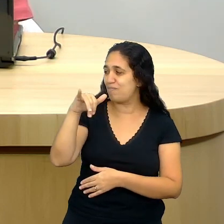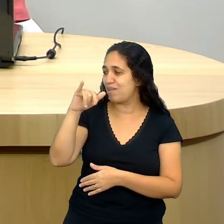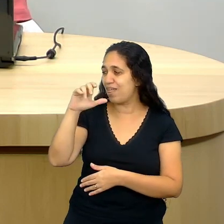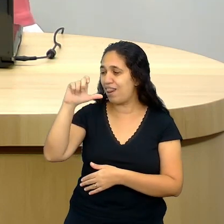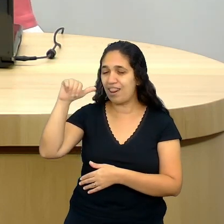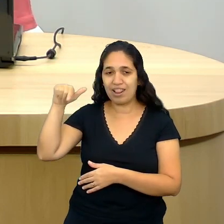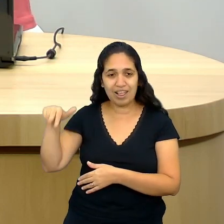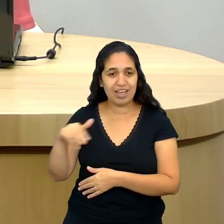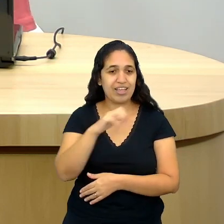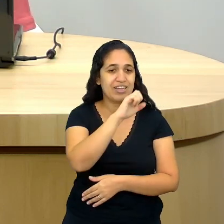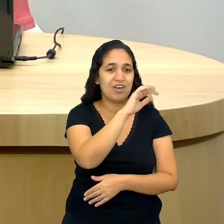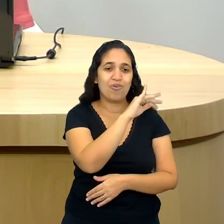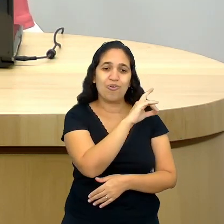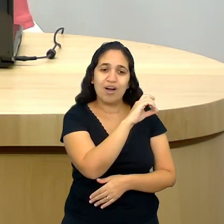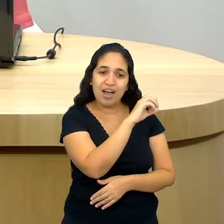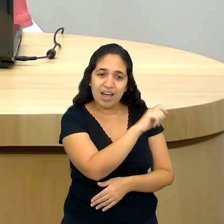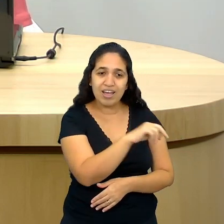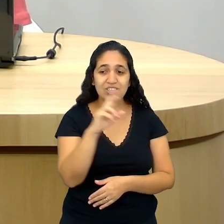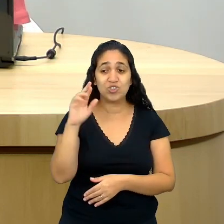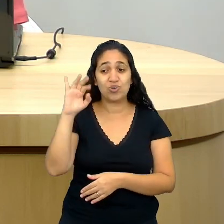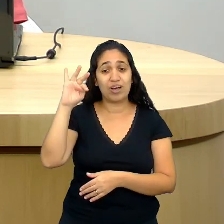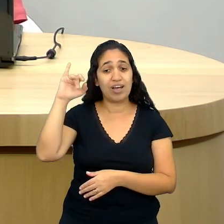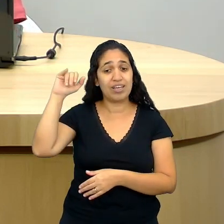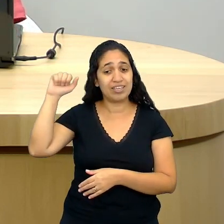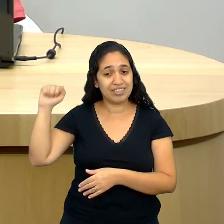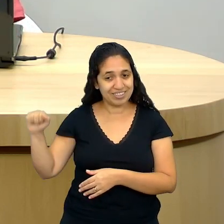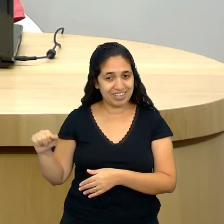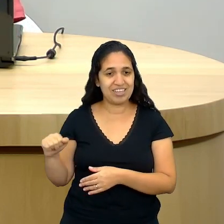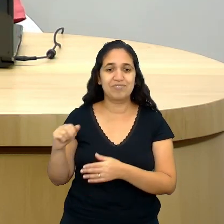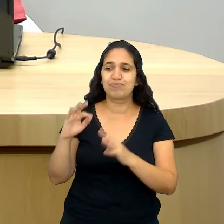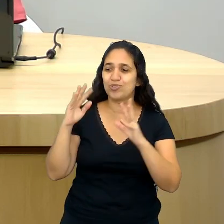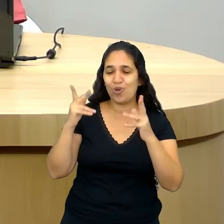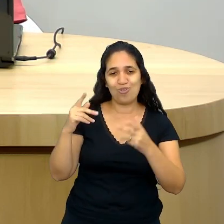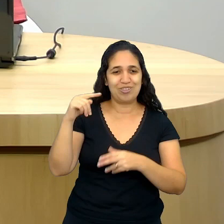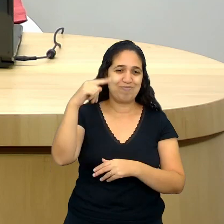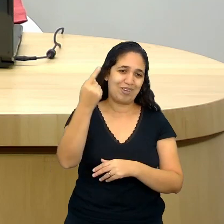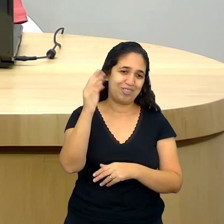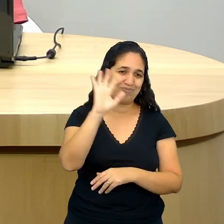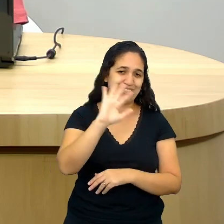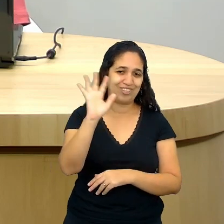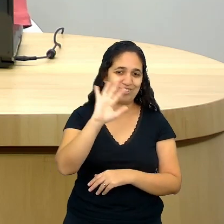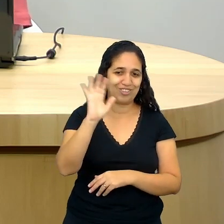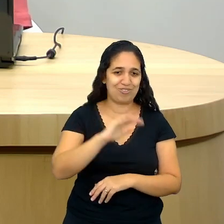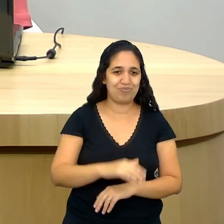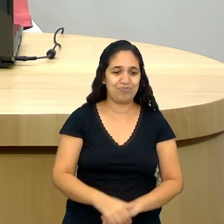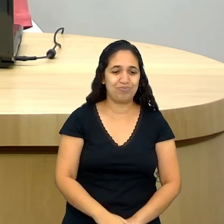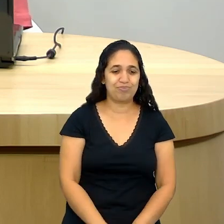Edson, a Rita, que acompanhou a gente aqui, né? E a gente se vê aí na próxima. Tchau, tchau.